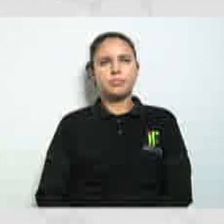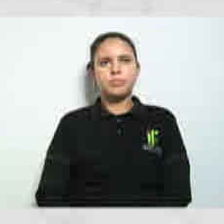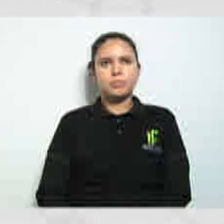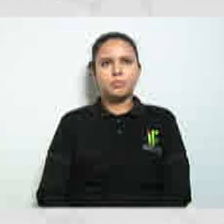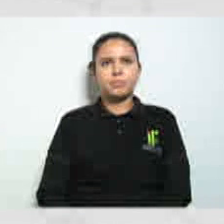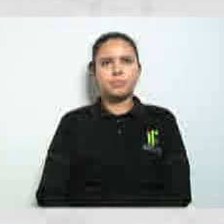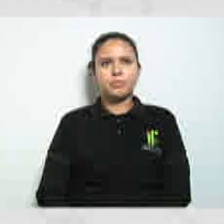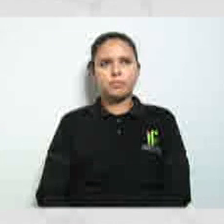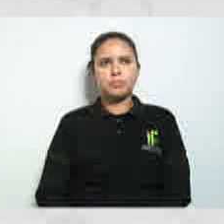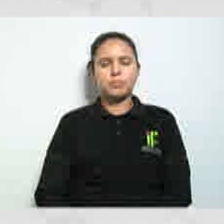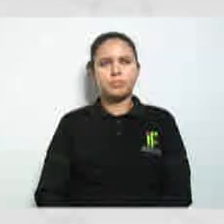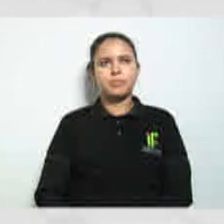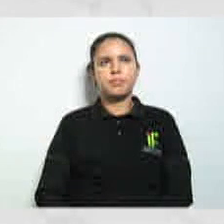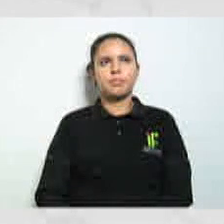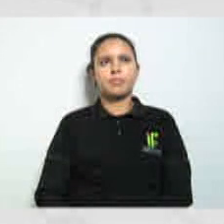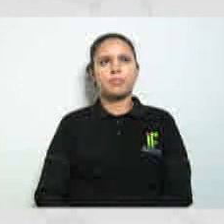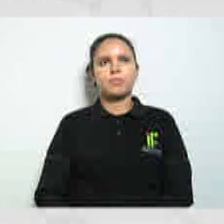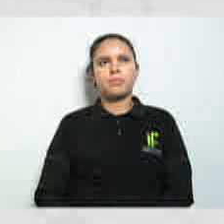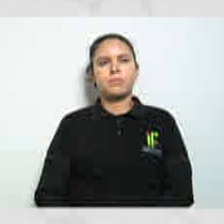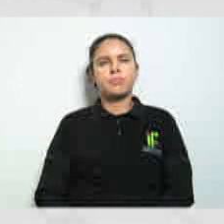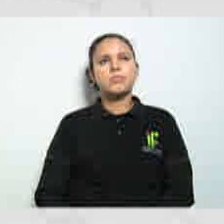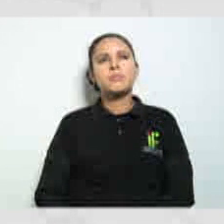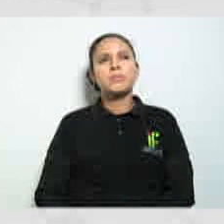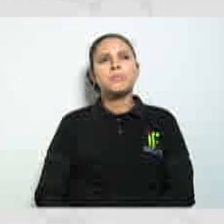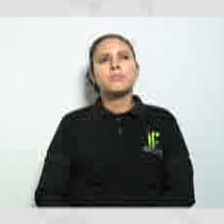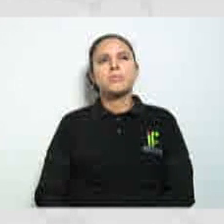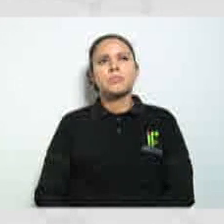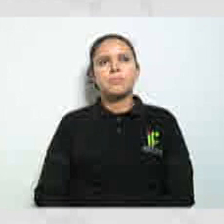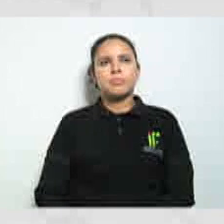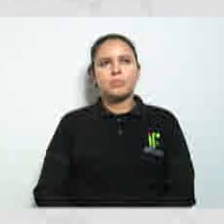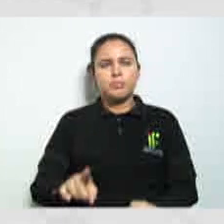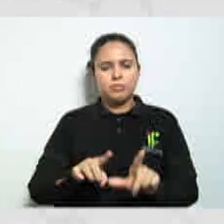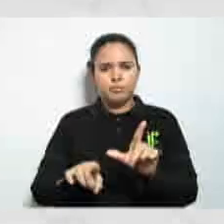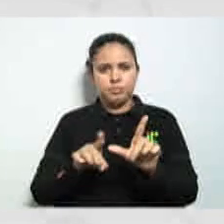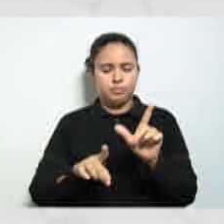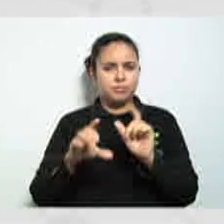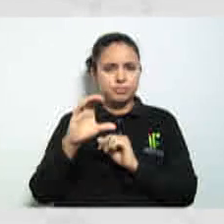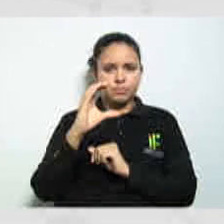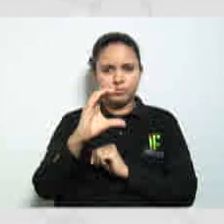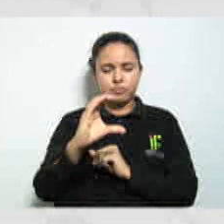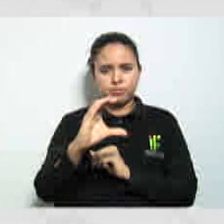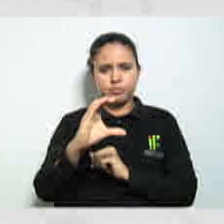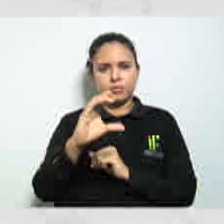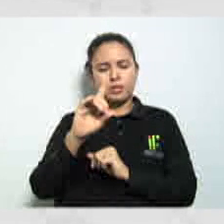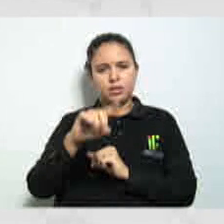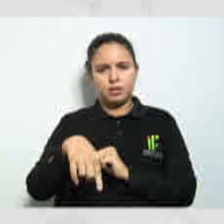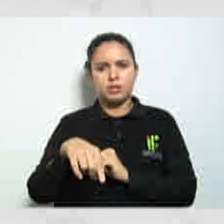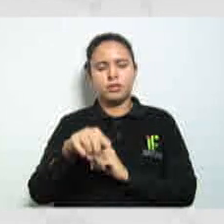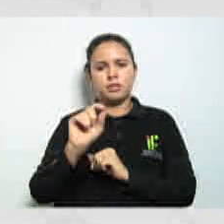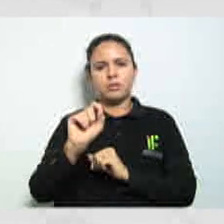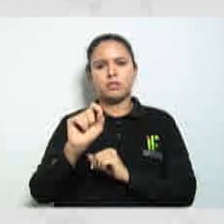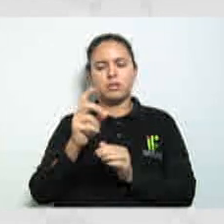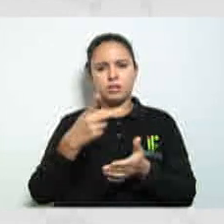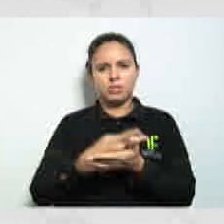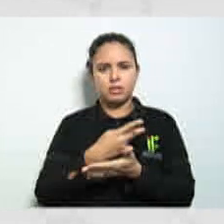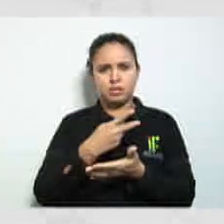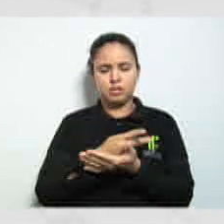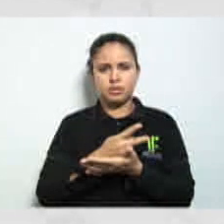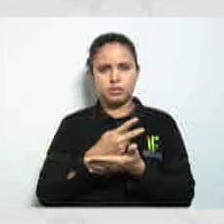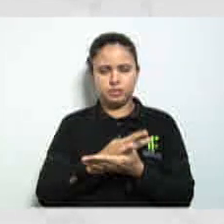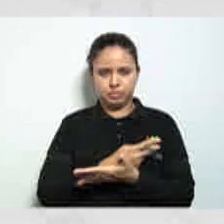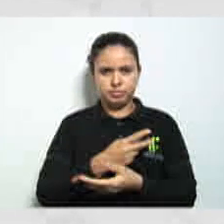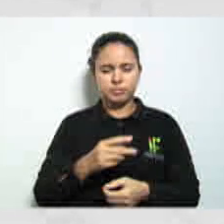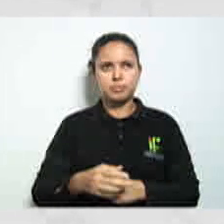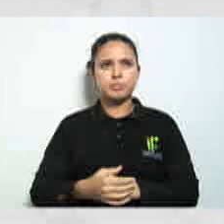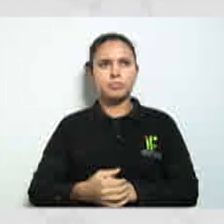direitos, correto? Então, a letra C está falsa. Vamos ajustar aqui a